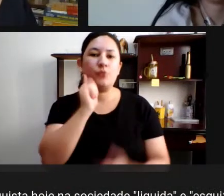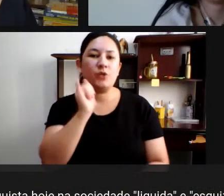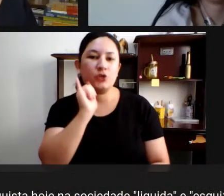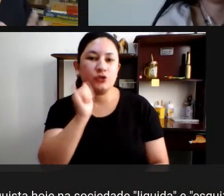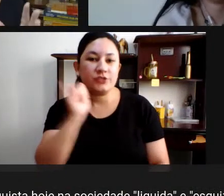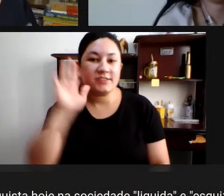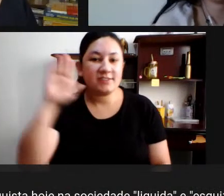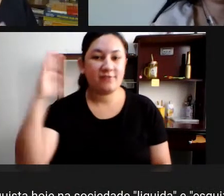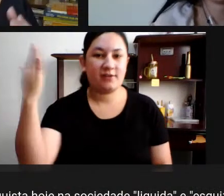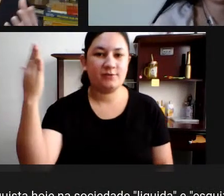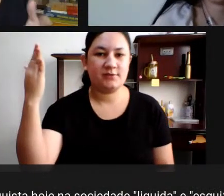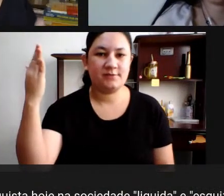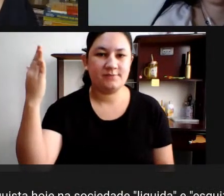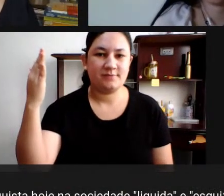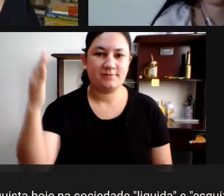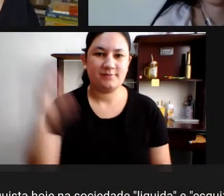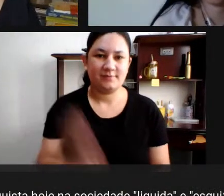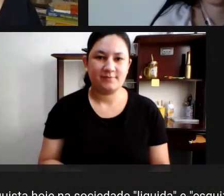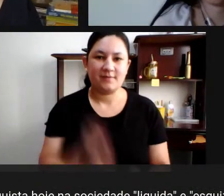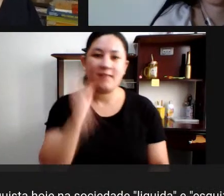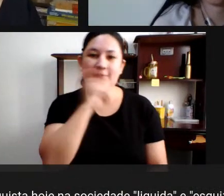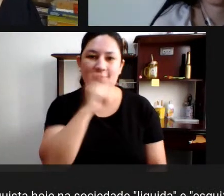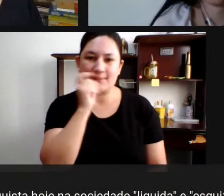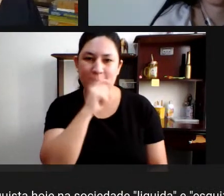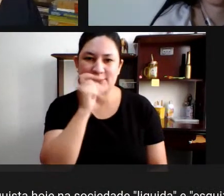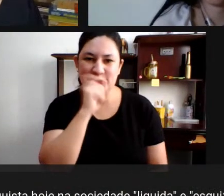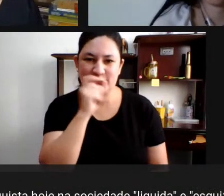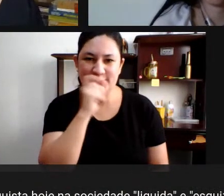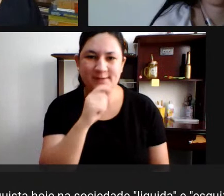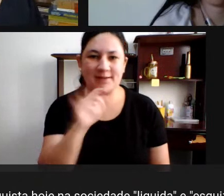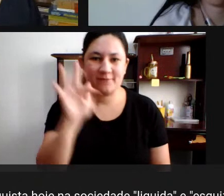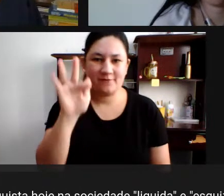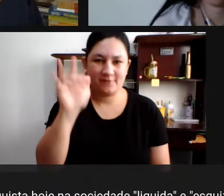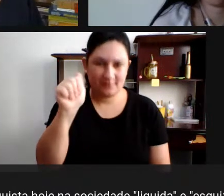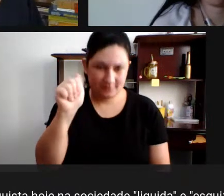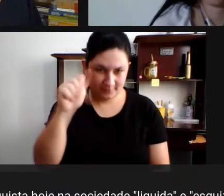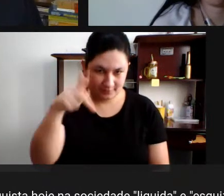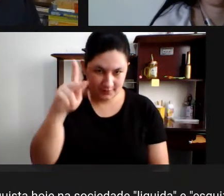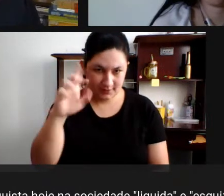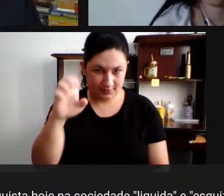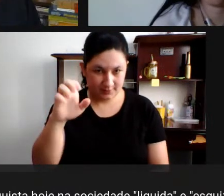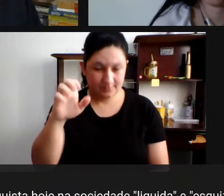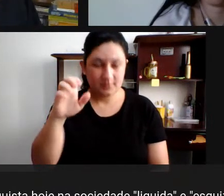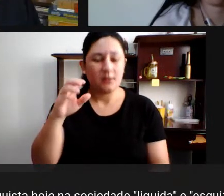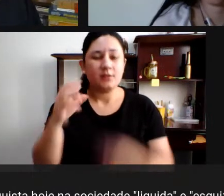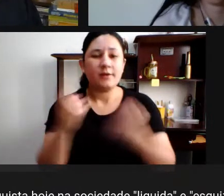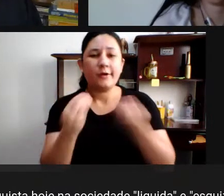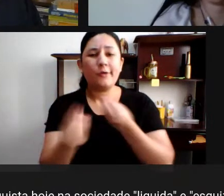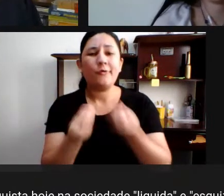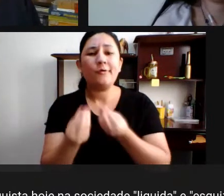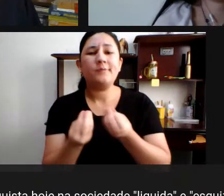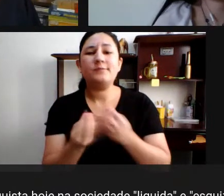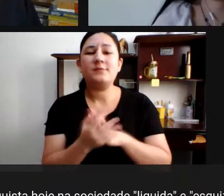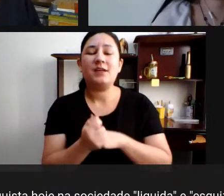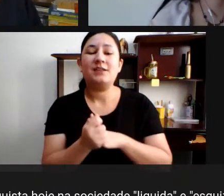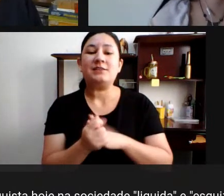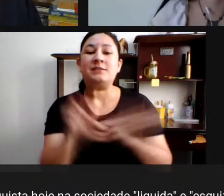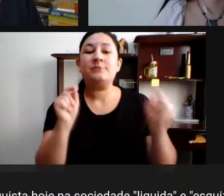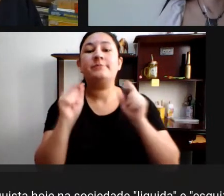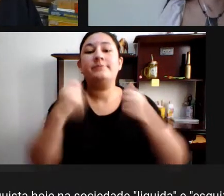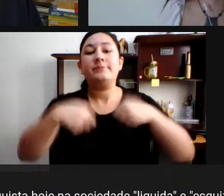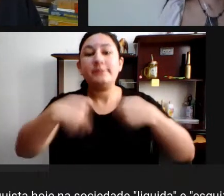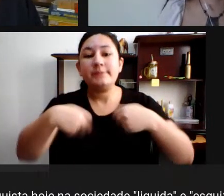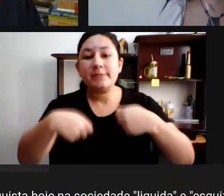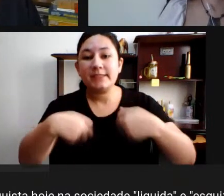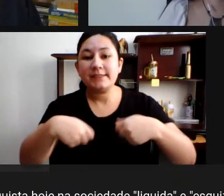não é verdadeira mas da maneira como ela tem sido utilizada o que é preciso é preciso pesquisa é preciso que as pessoas